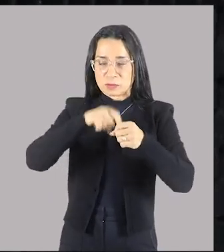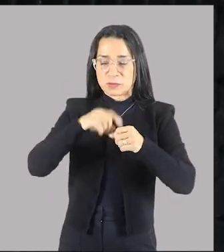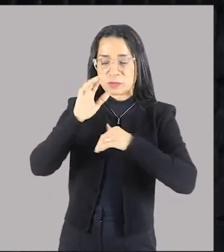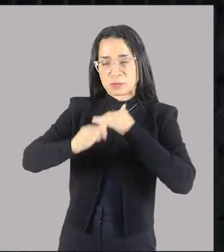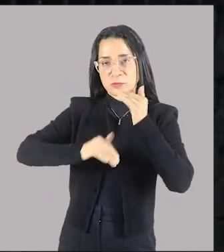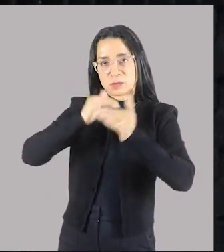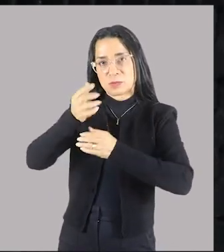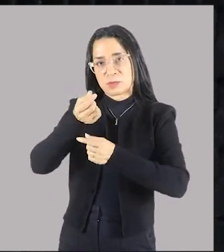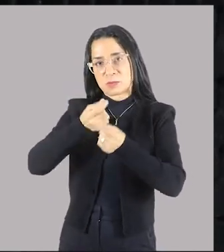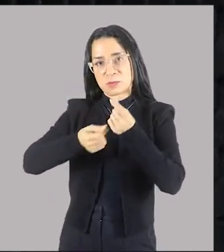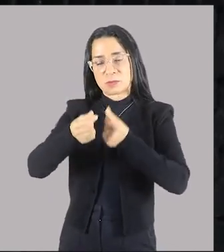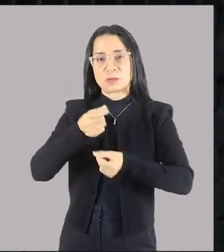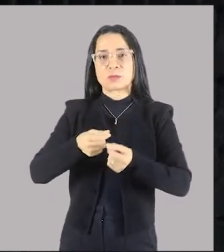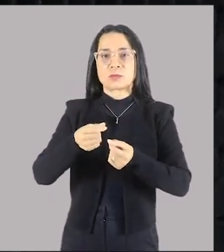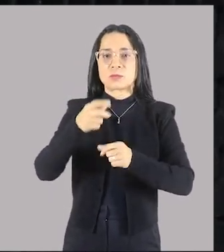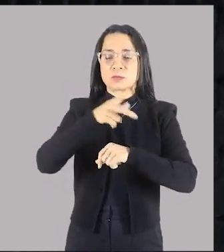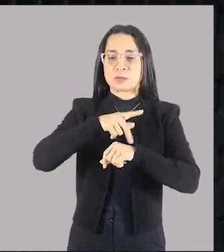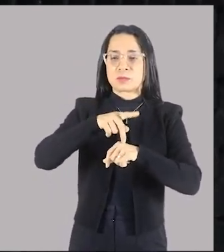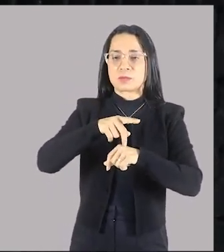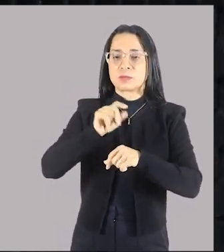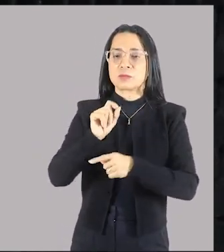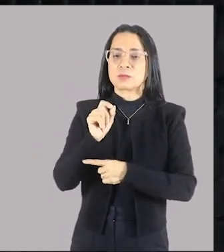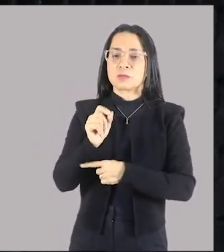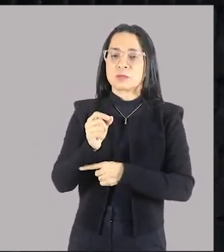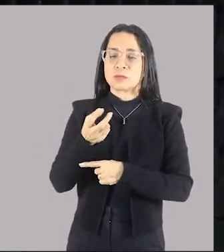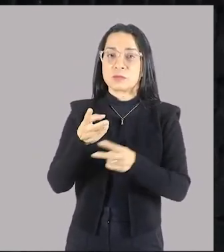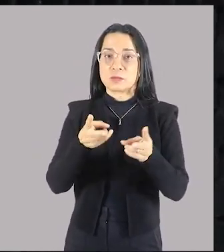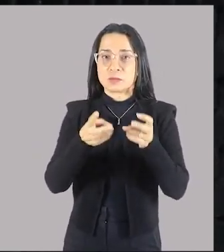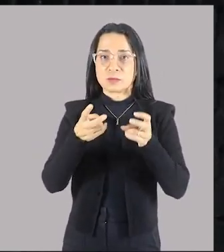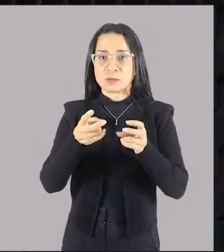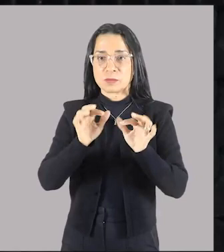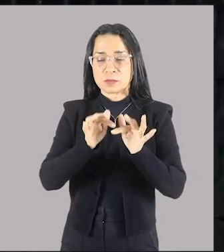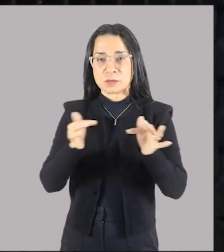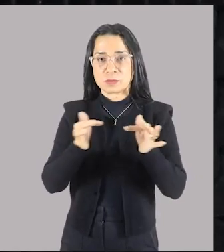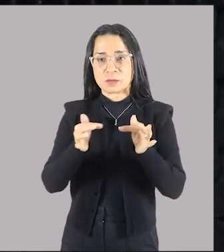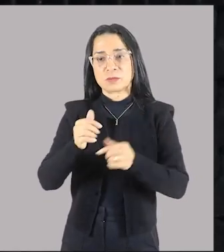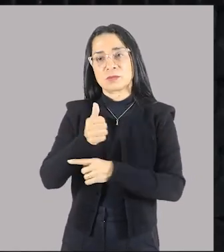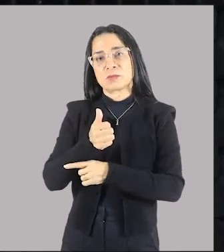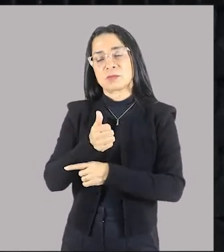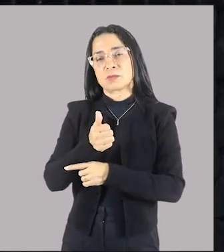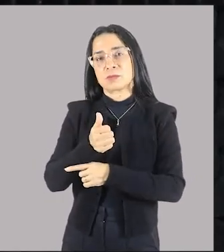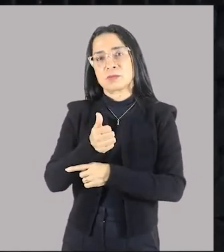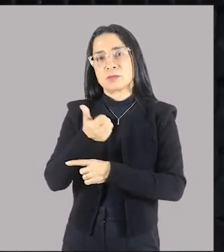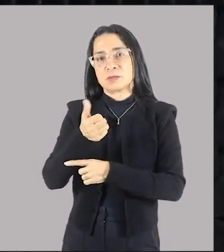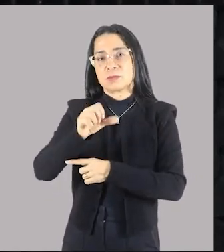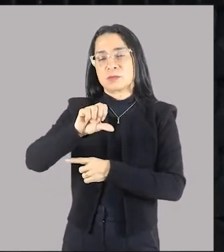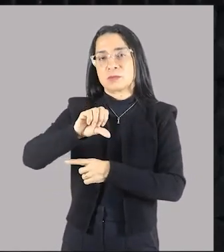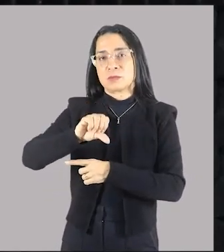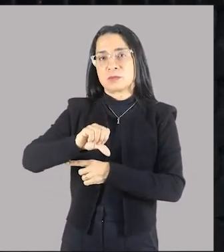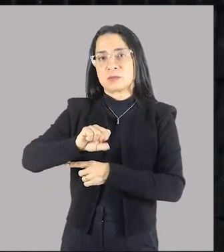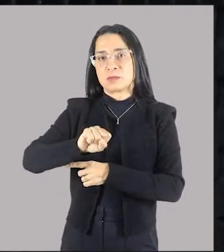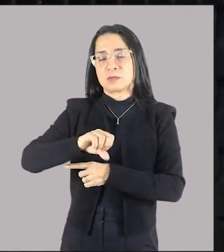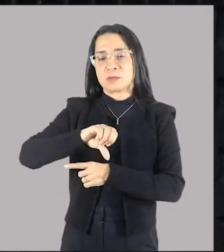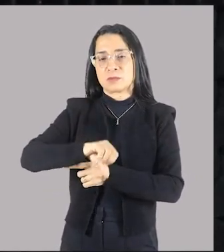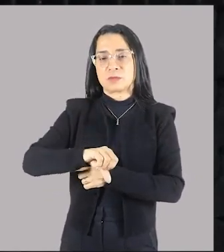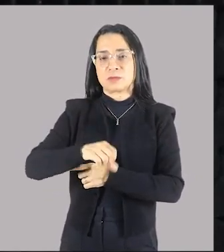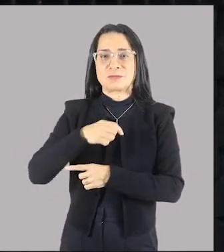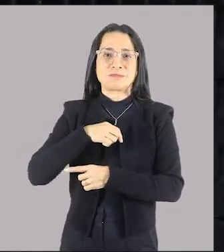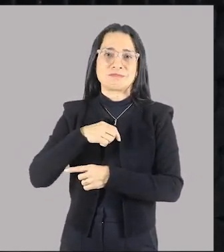nós iremos observar é que simplesmente em 89 o país estava um caos, no último ano do governo